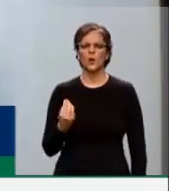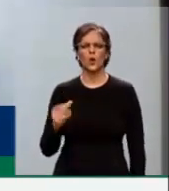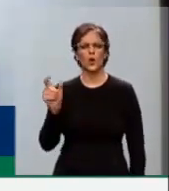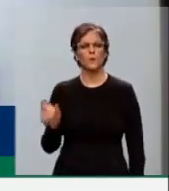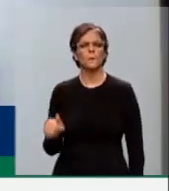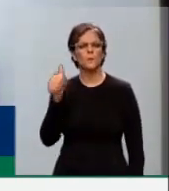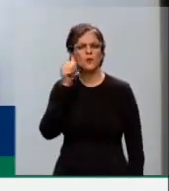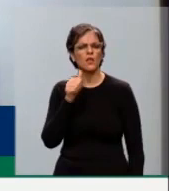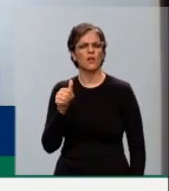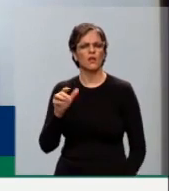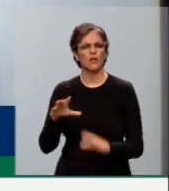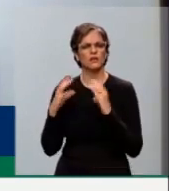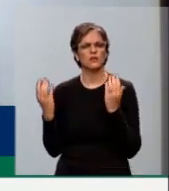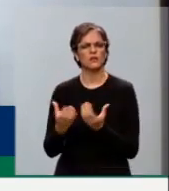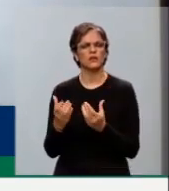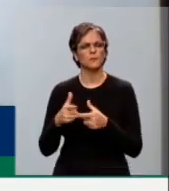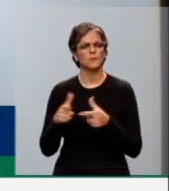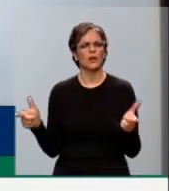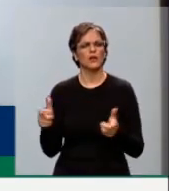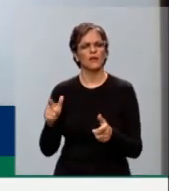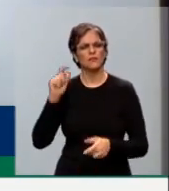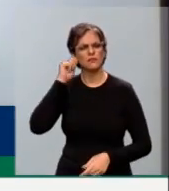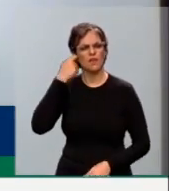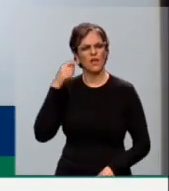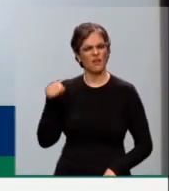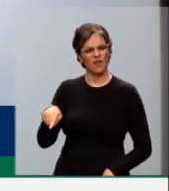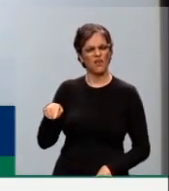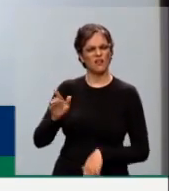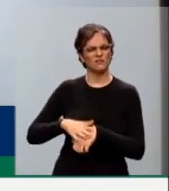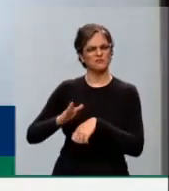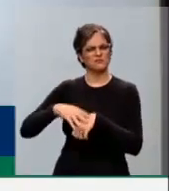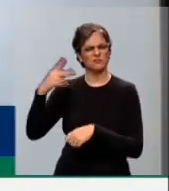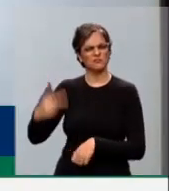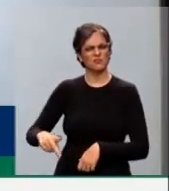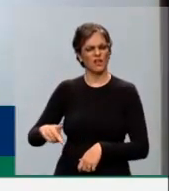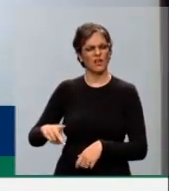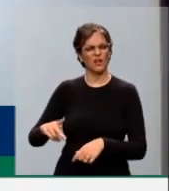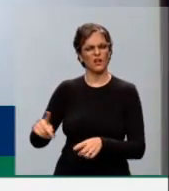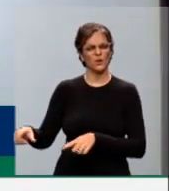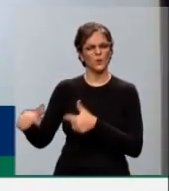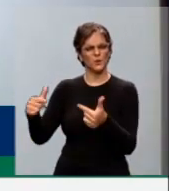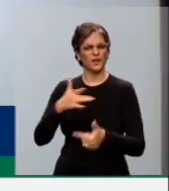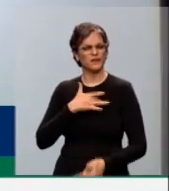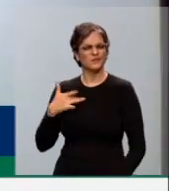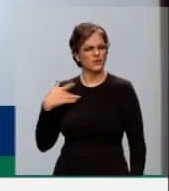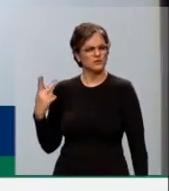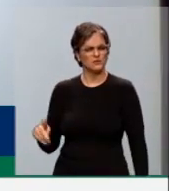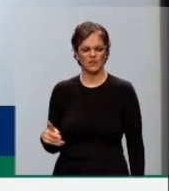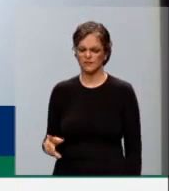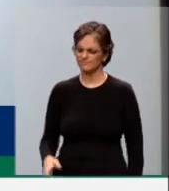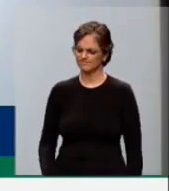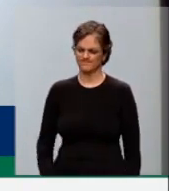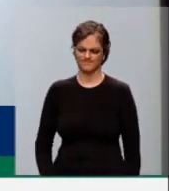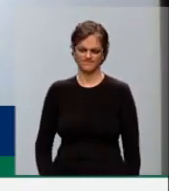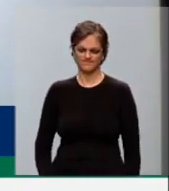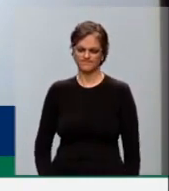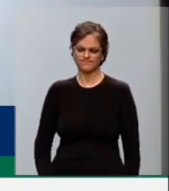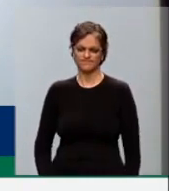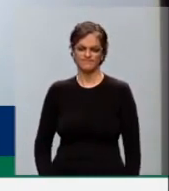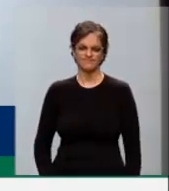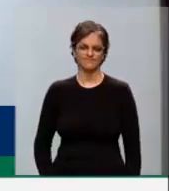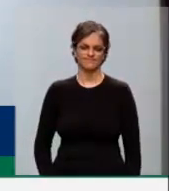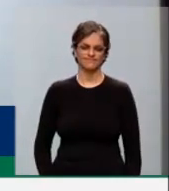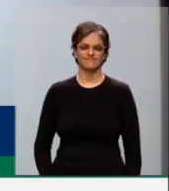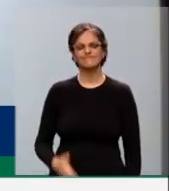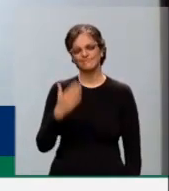comunidades, em sua maioria negras, que deem conta das suas próprias condições de saúde. É isso, só um recado para a gente iniciar um debate.